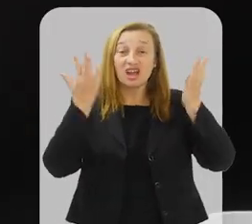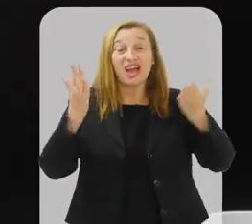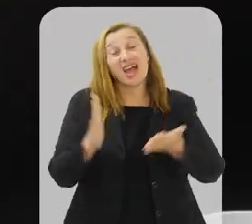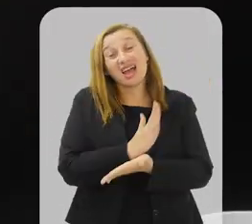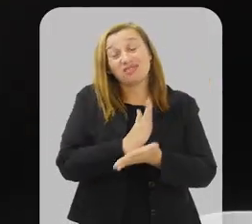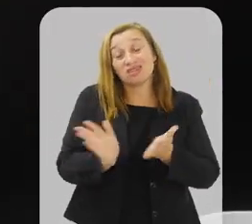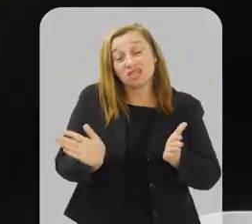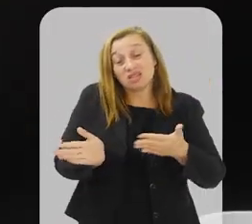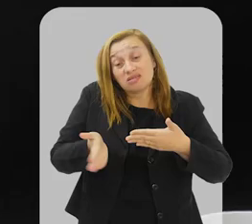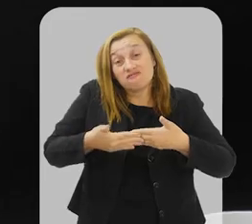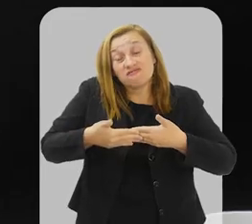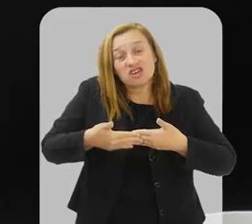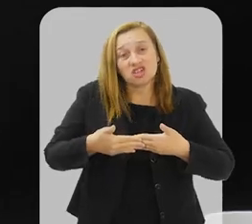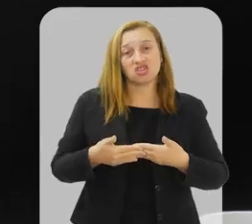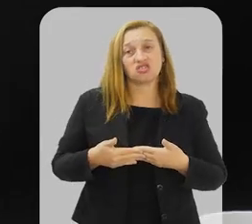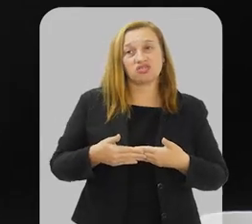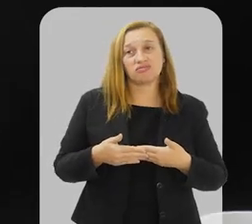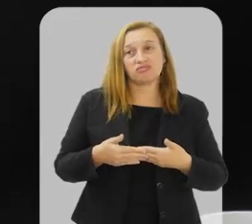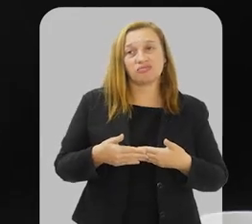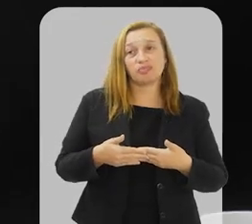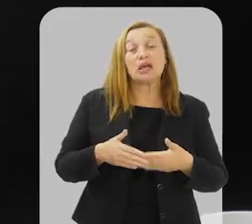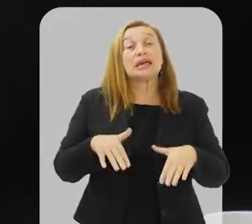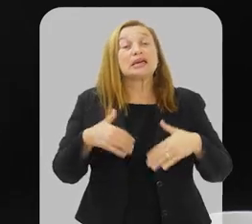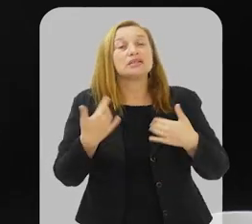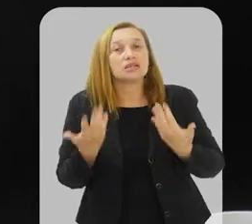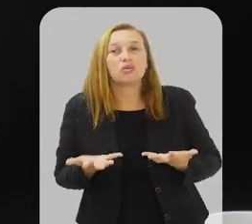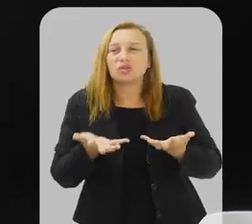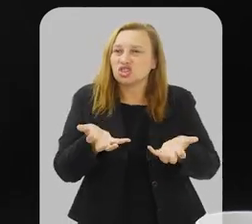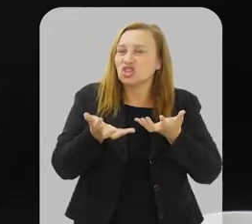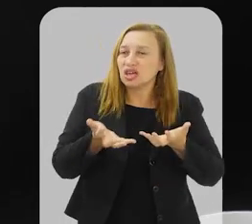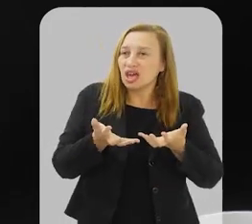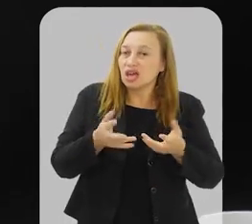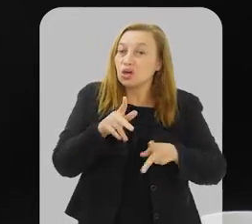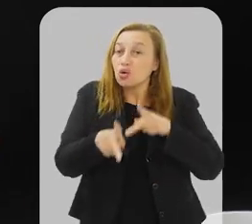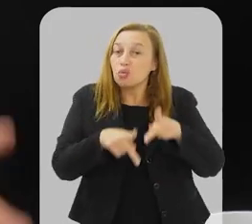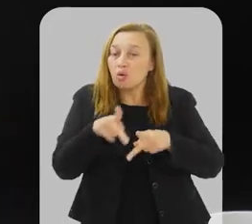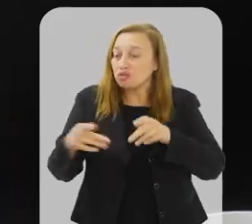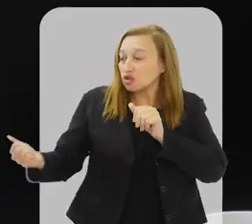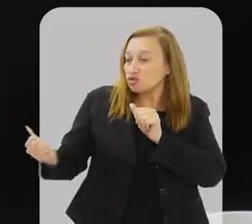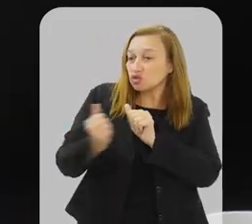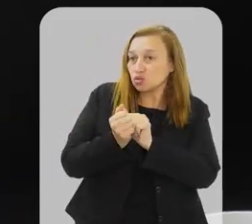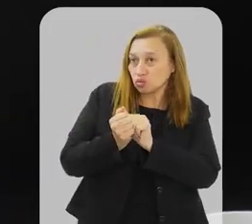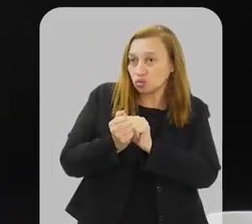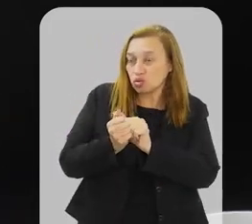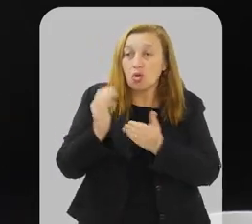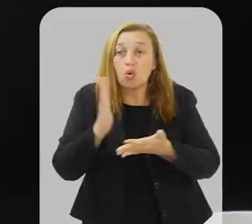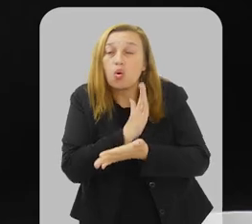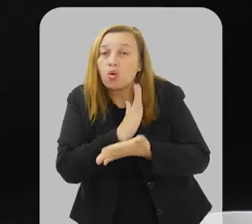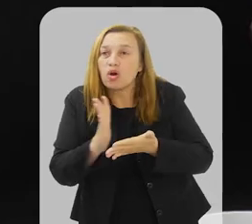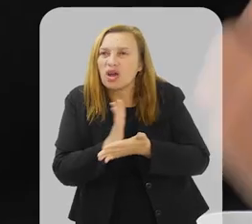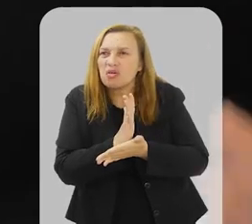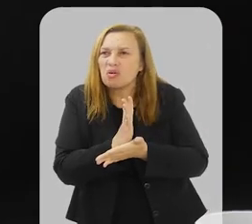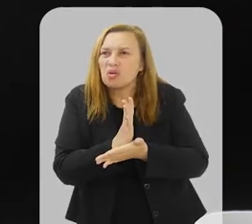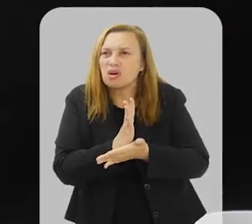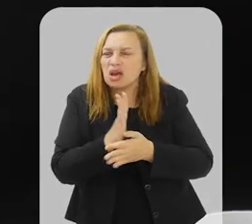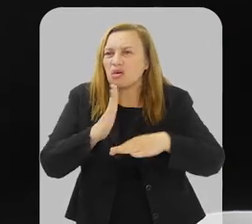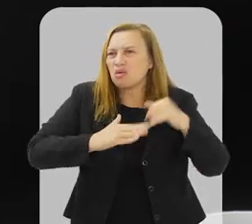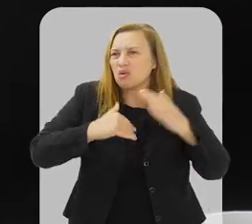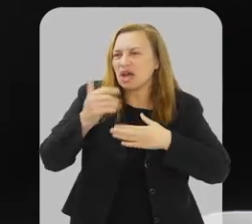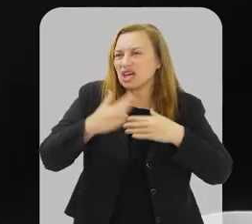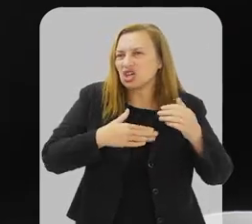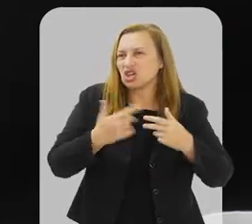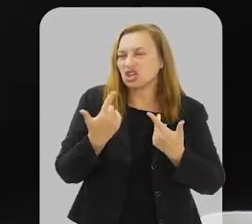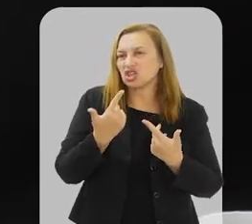gente ainda se fecha no nosso umbigo e E aí quando a gente quer que a população esteja do nosso lado por qualquer tipo